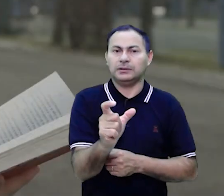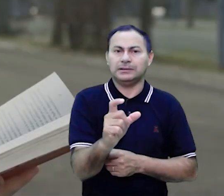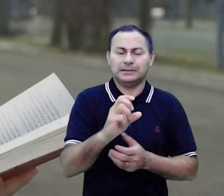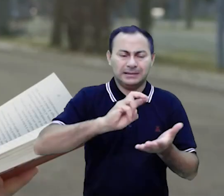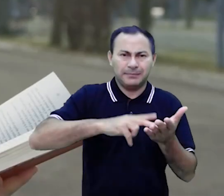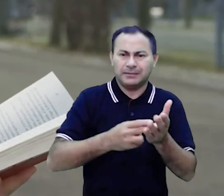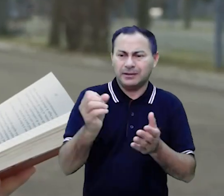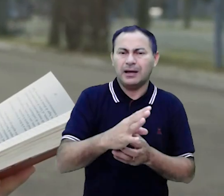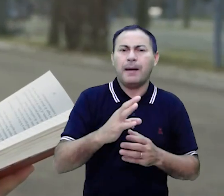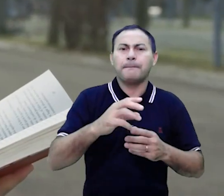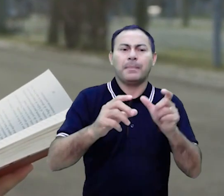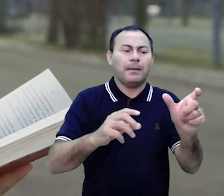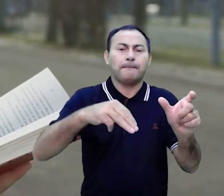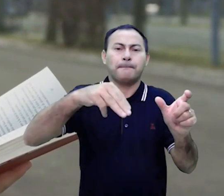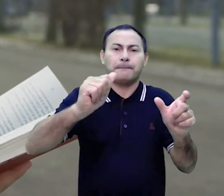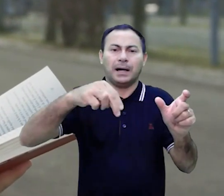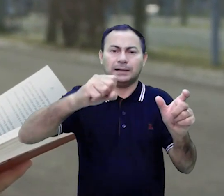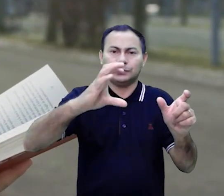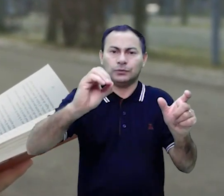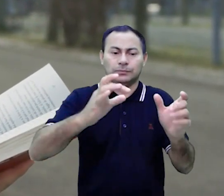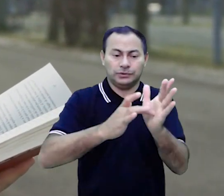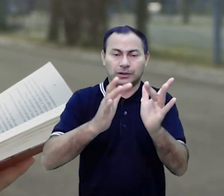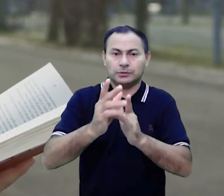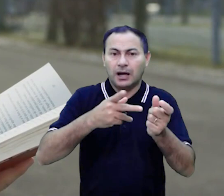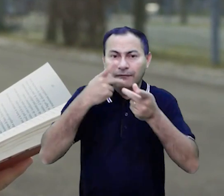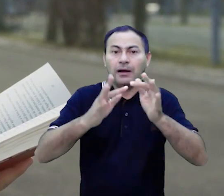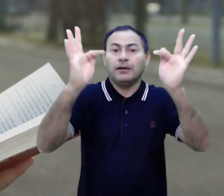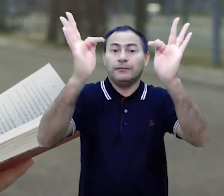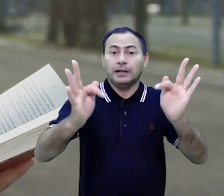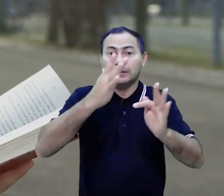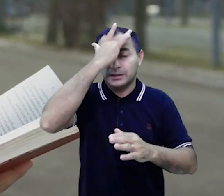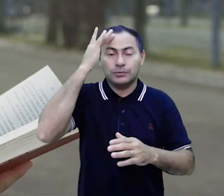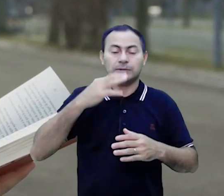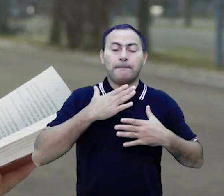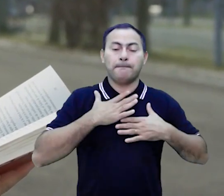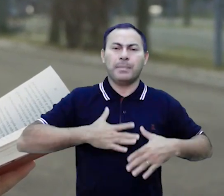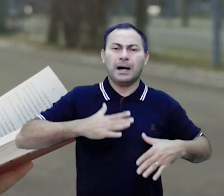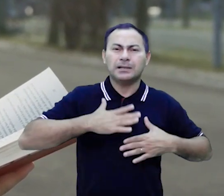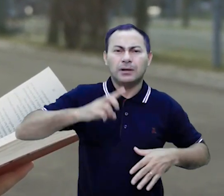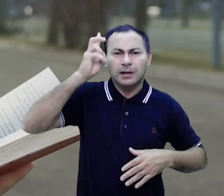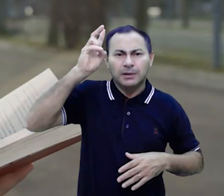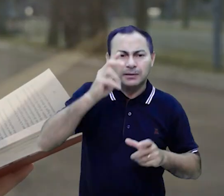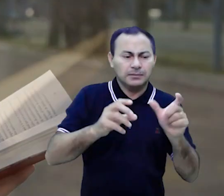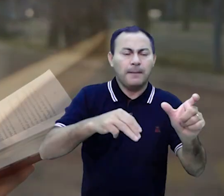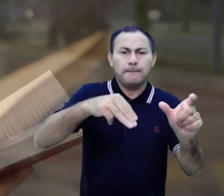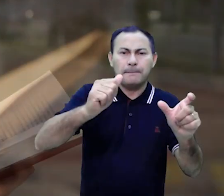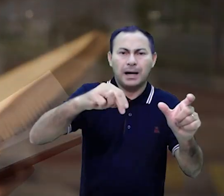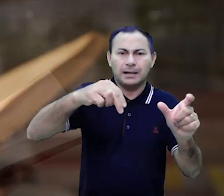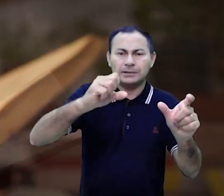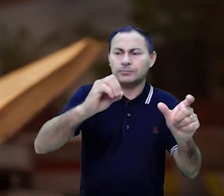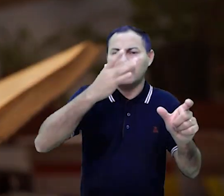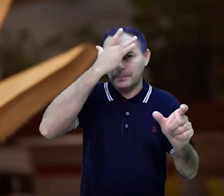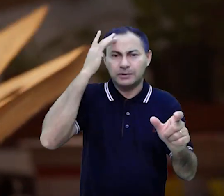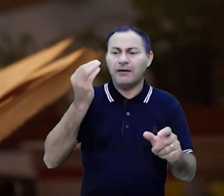mal interpretadas na Bíblia é a palavra manso. Jesus disse, bem-aventurados os mansos. Você lembra? Esta